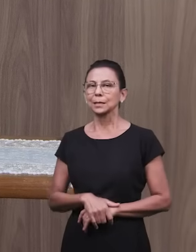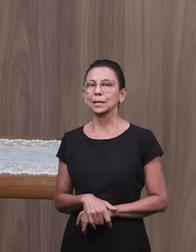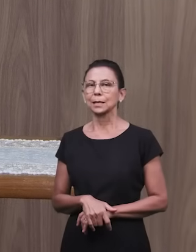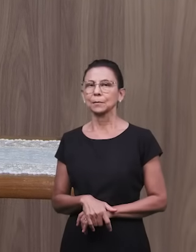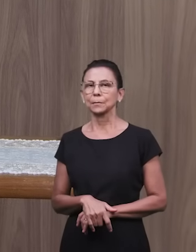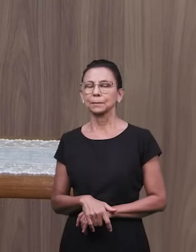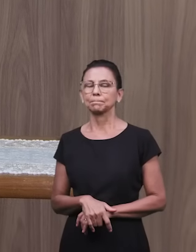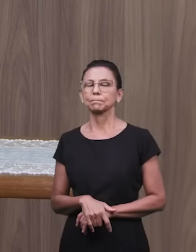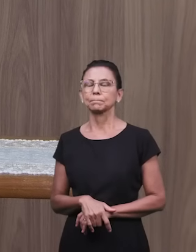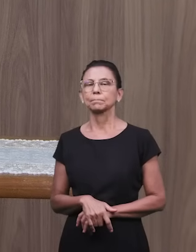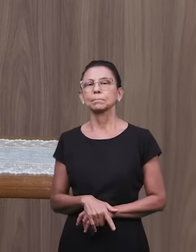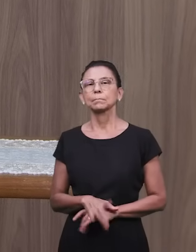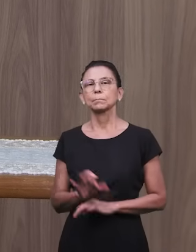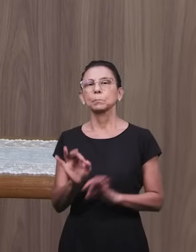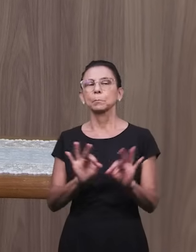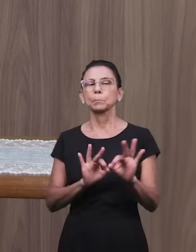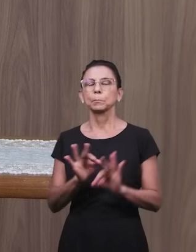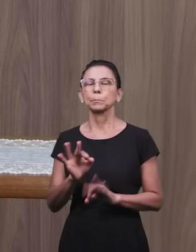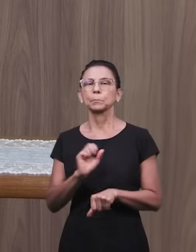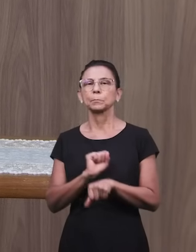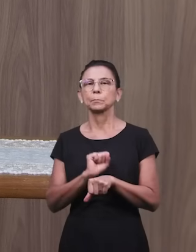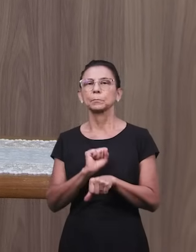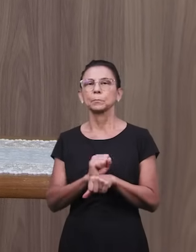estavam prontas, estavam preparadas.